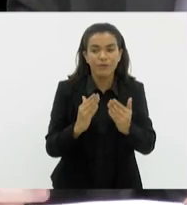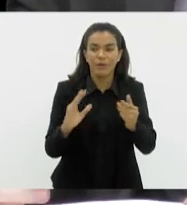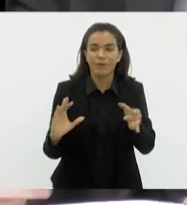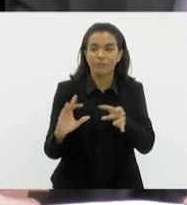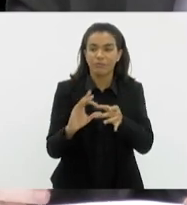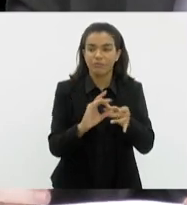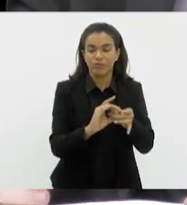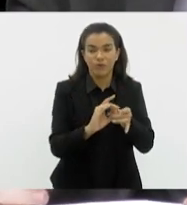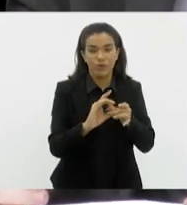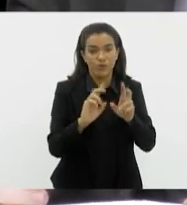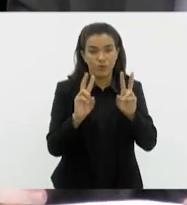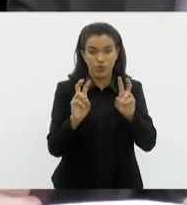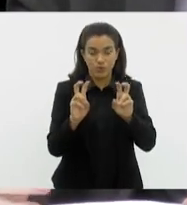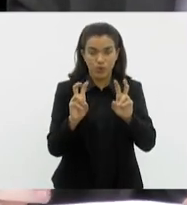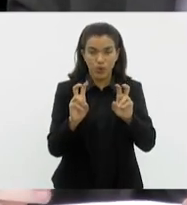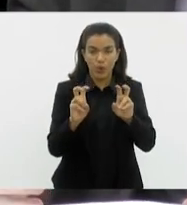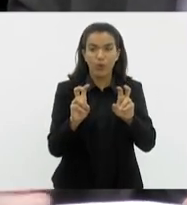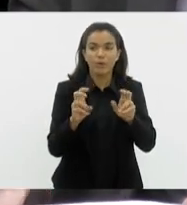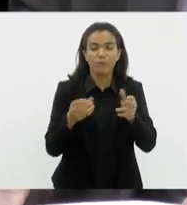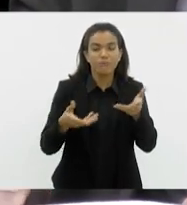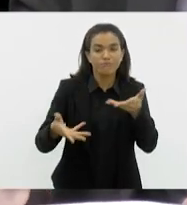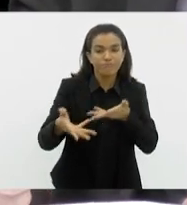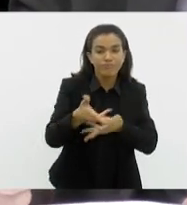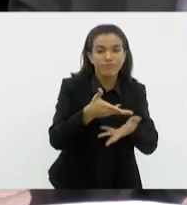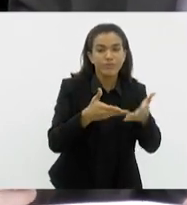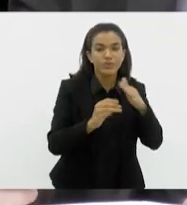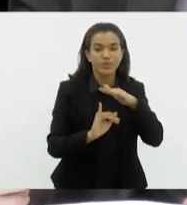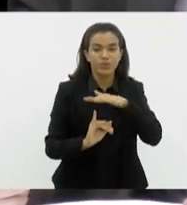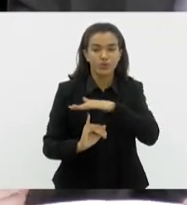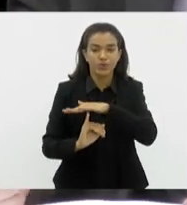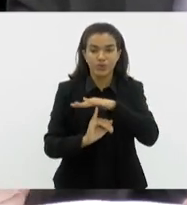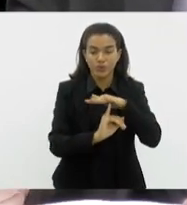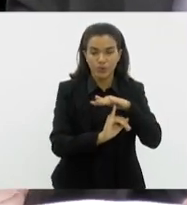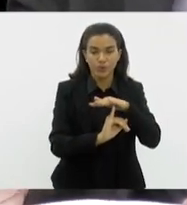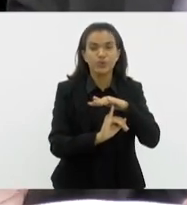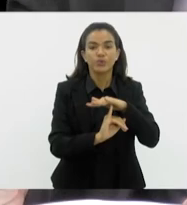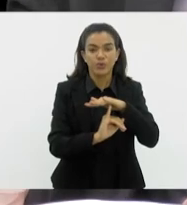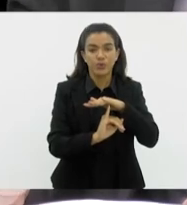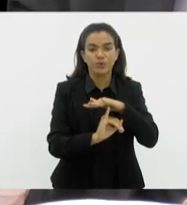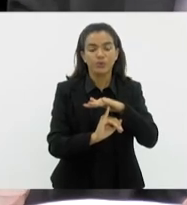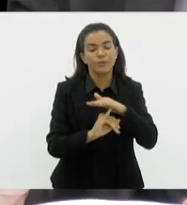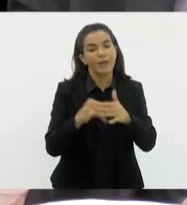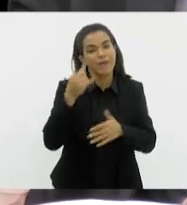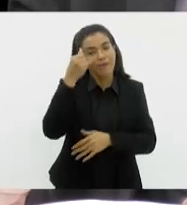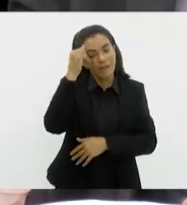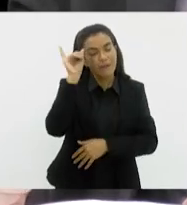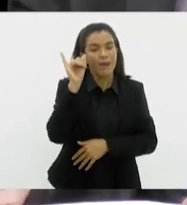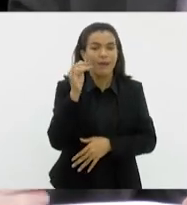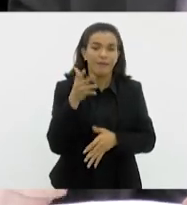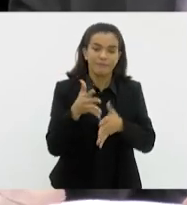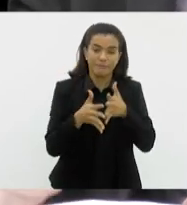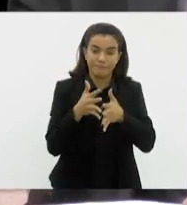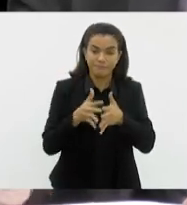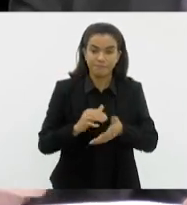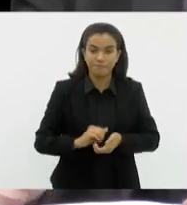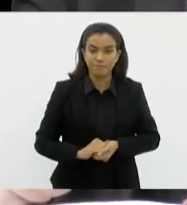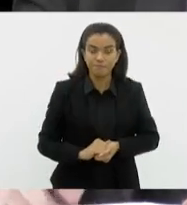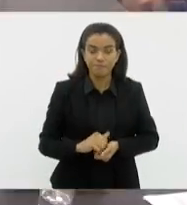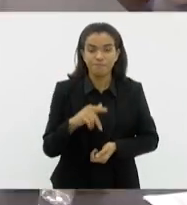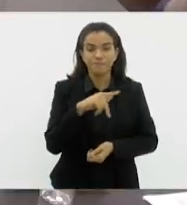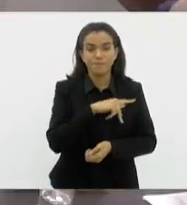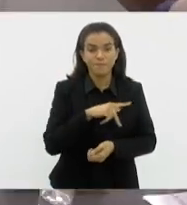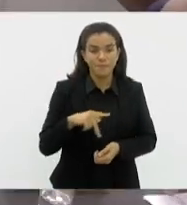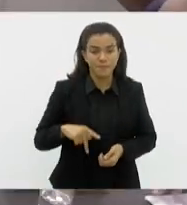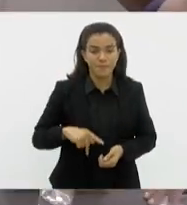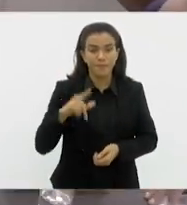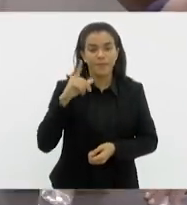de conciliar todos esses institutos e impedir esses conflitos. Presidente. Deputado